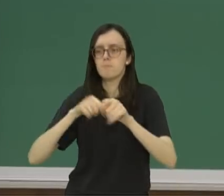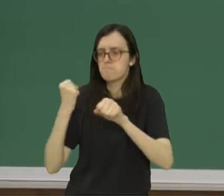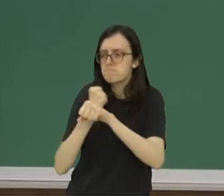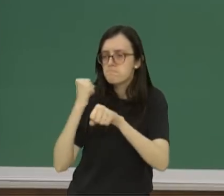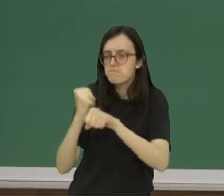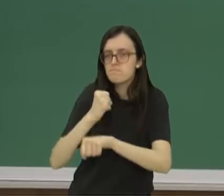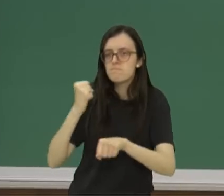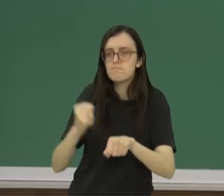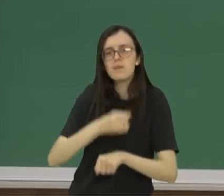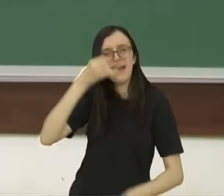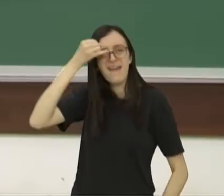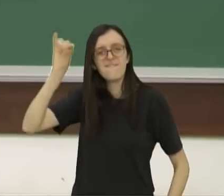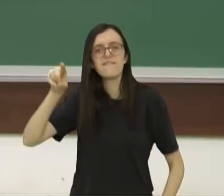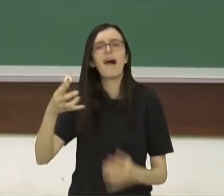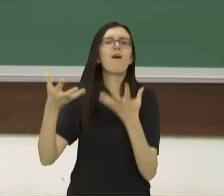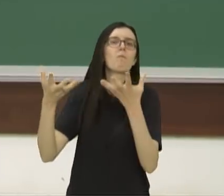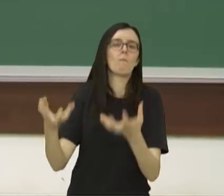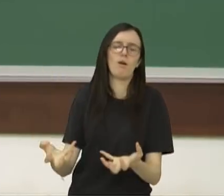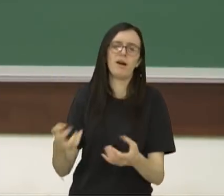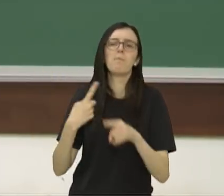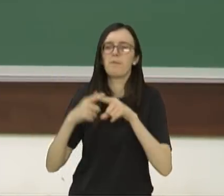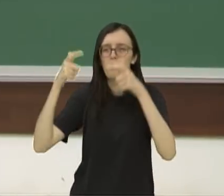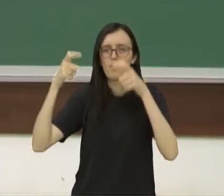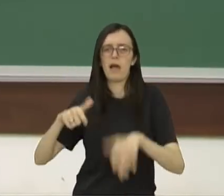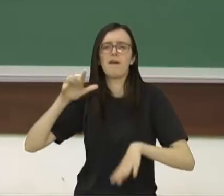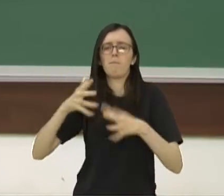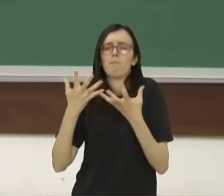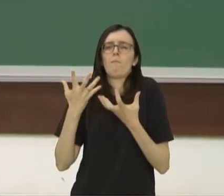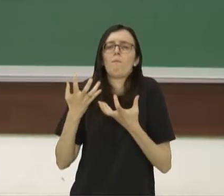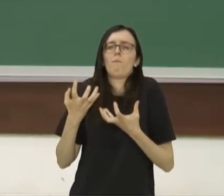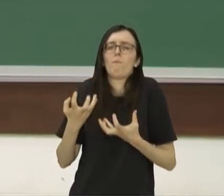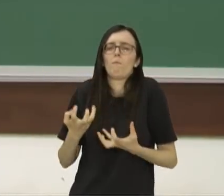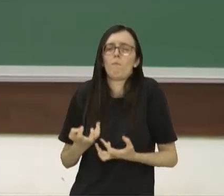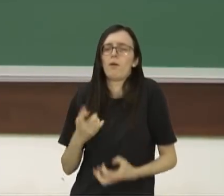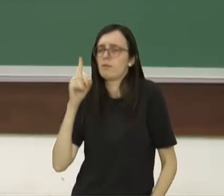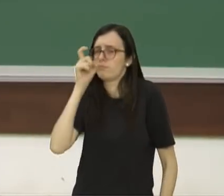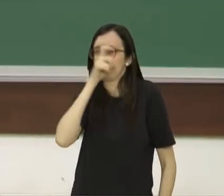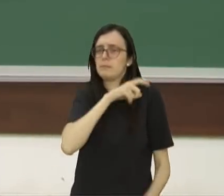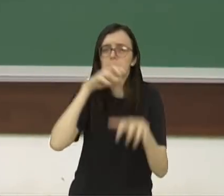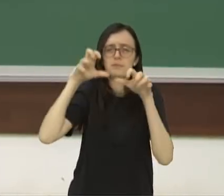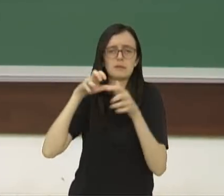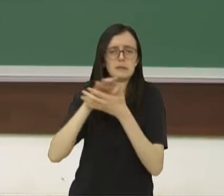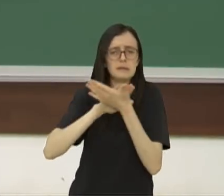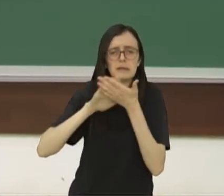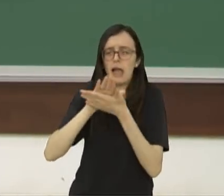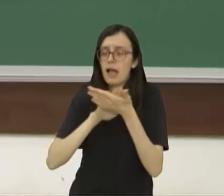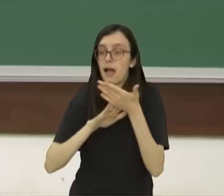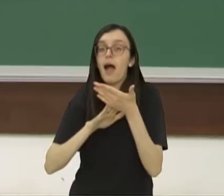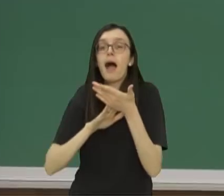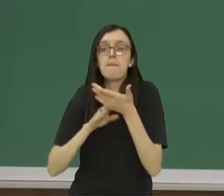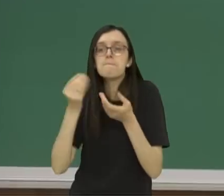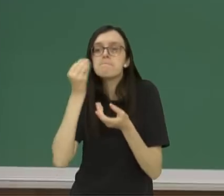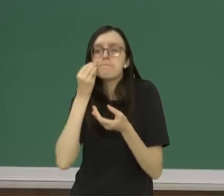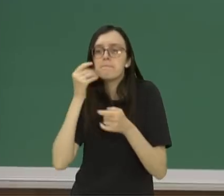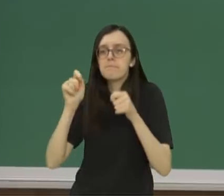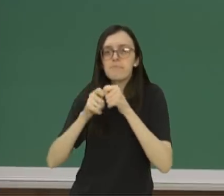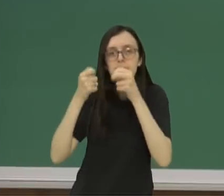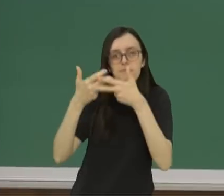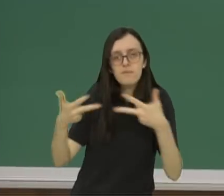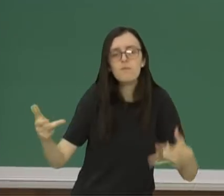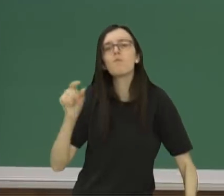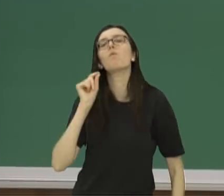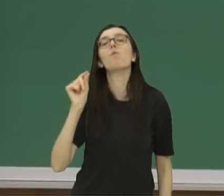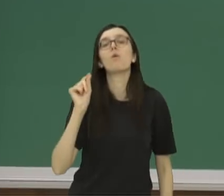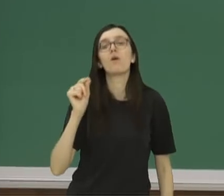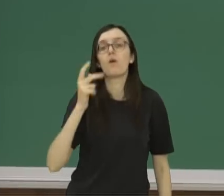tem grandes períodos de estiagem, de seca, né? Então, ele propõe atividades ali para que